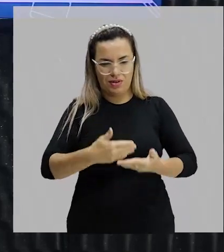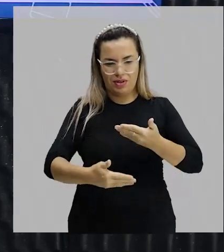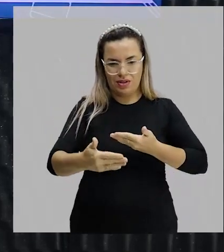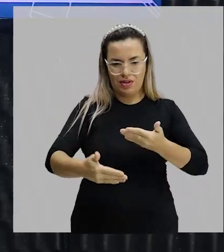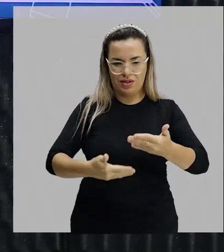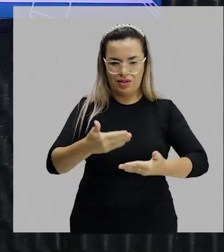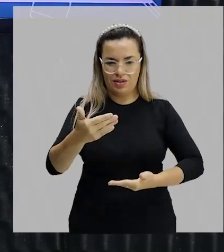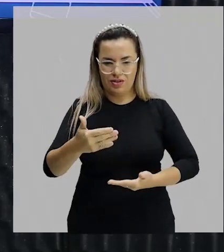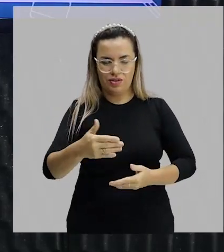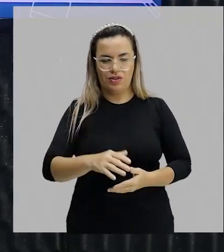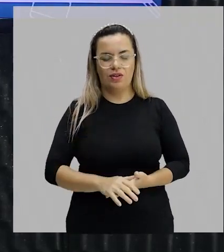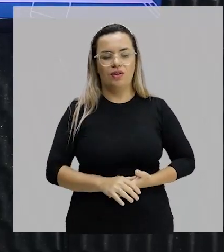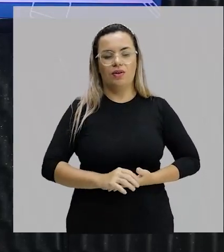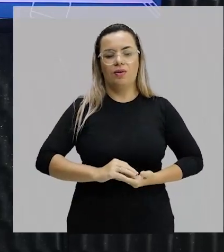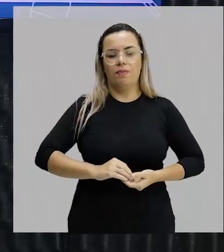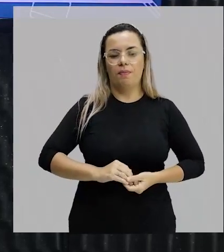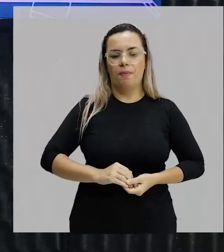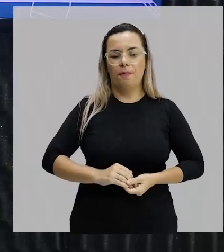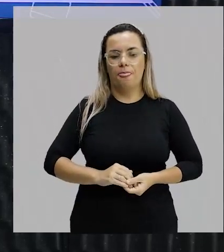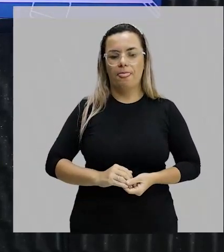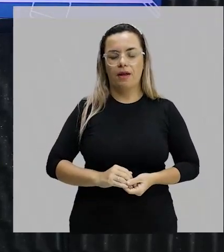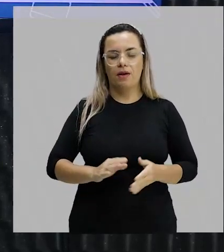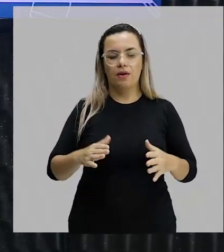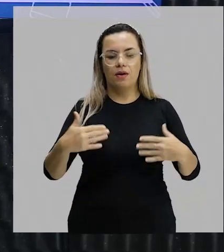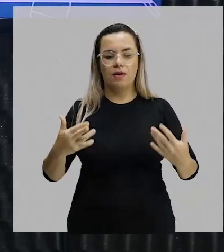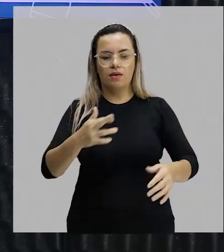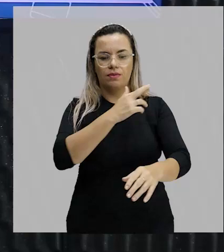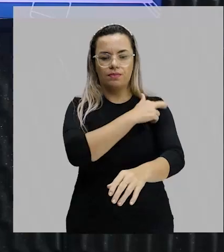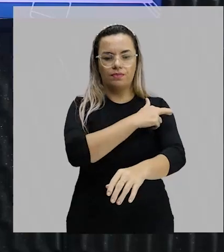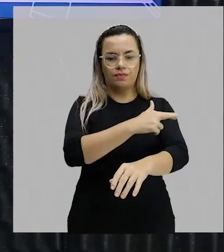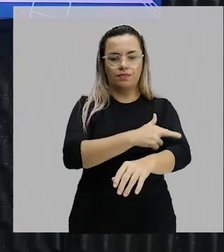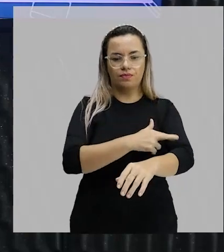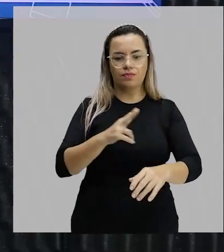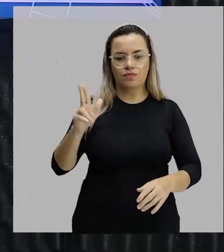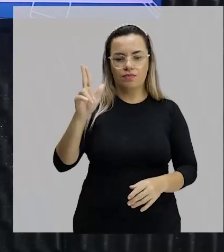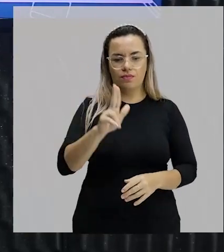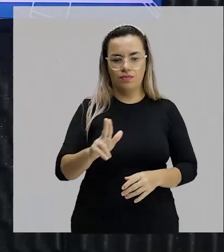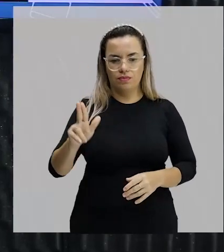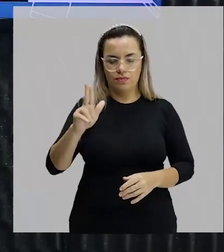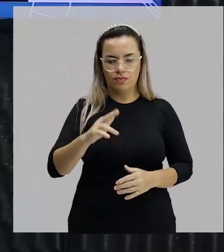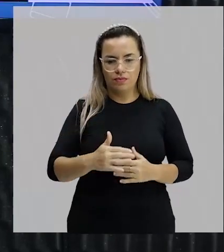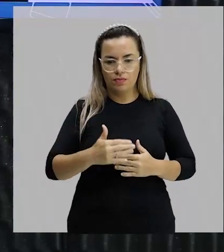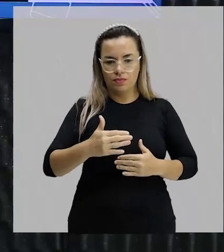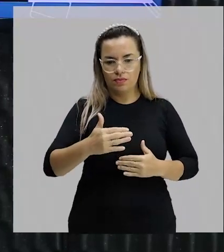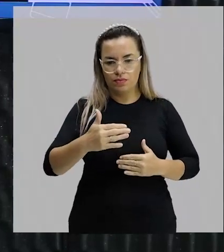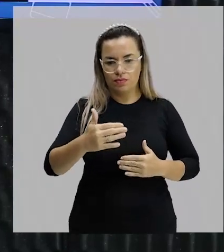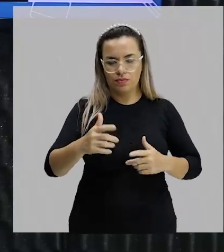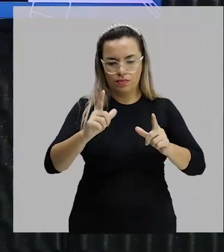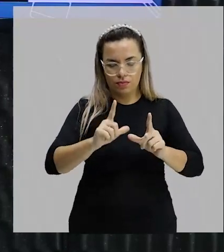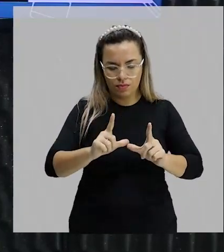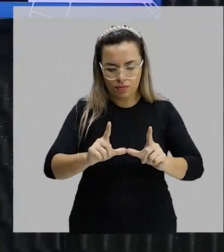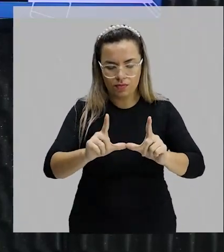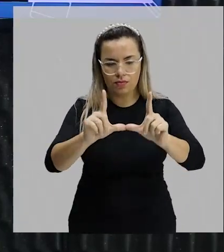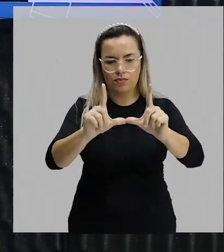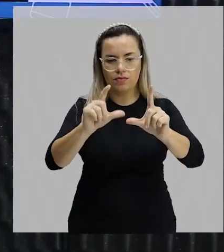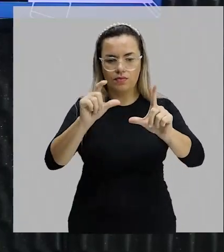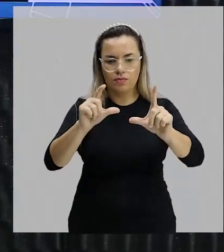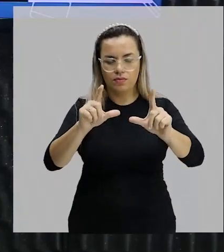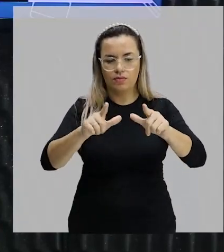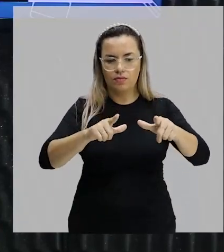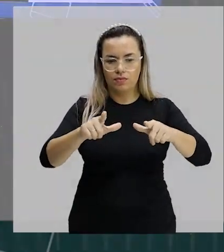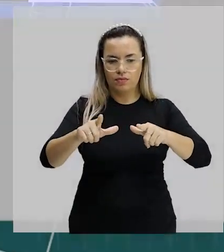situação. Quais os recursos utilizados no processo de montagem de uma cena teatral? É isso que a gente vai trabalhar agora.